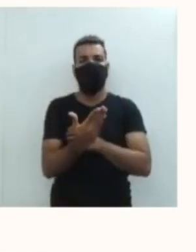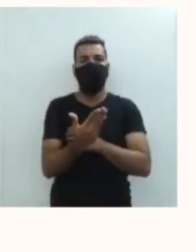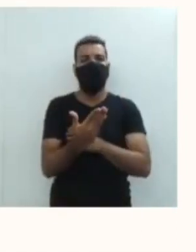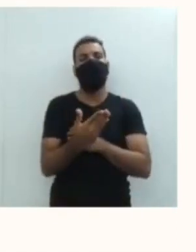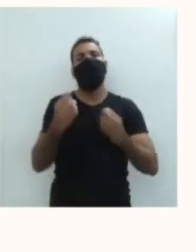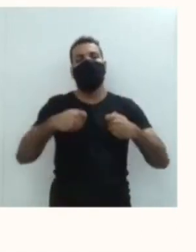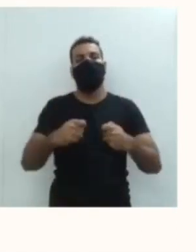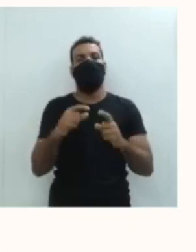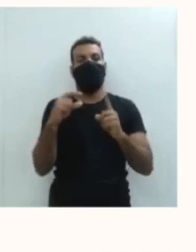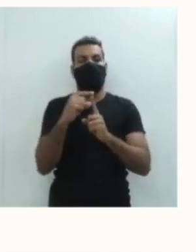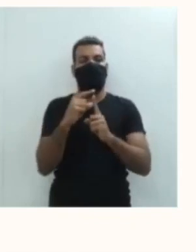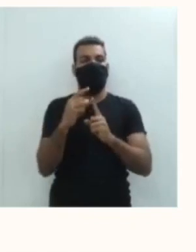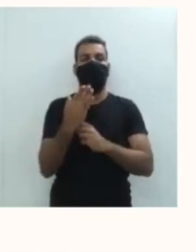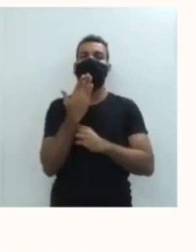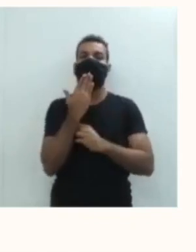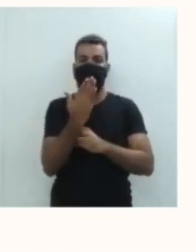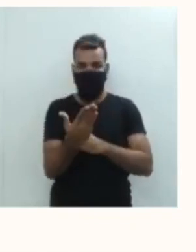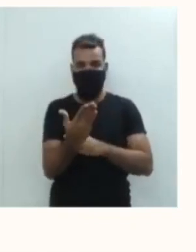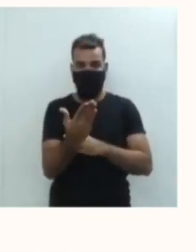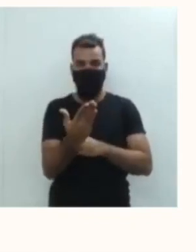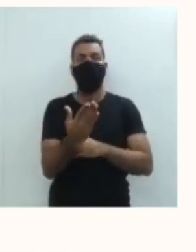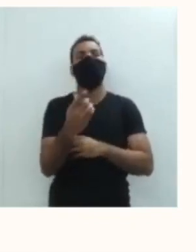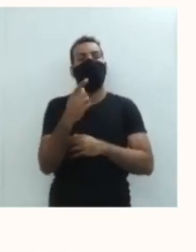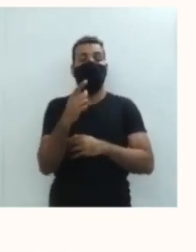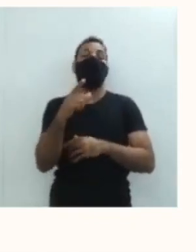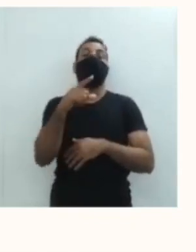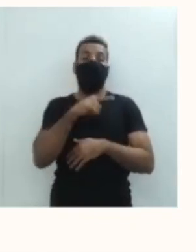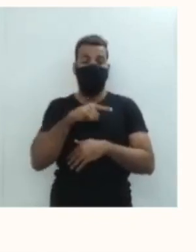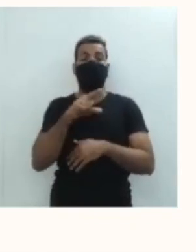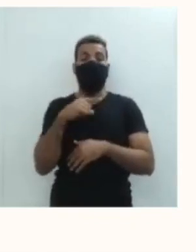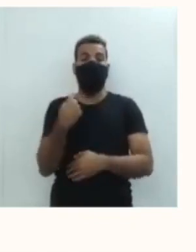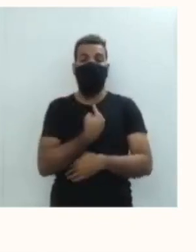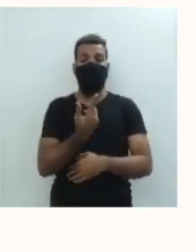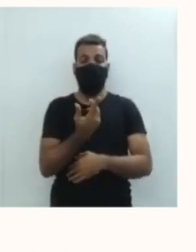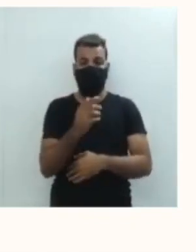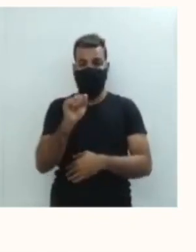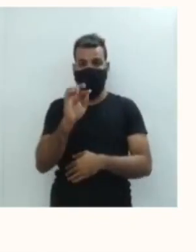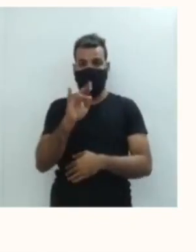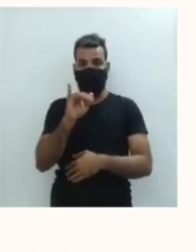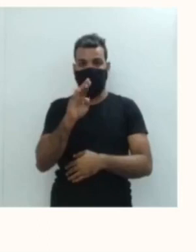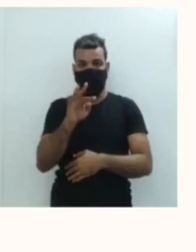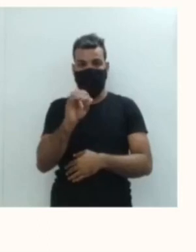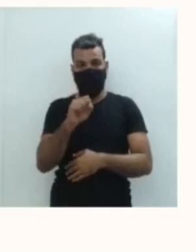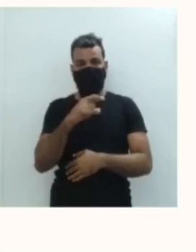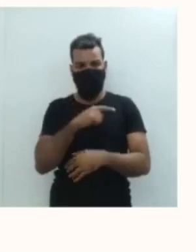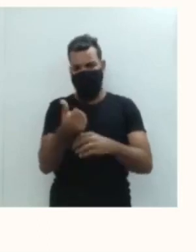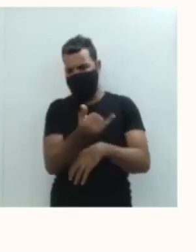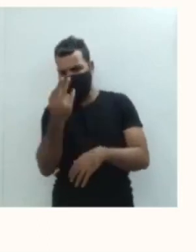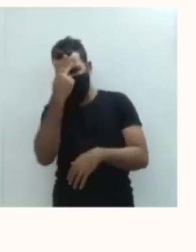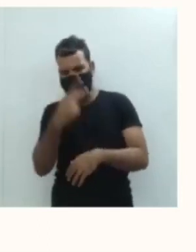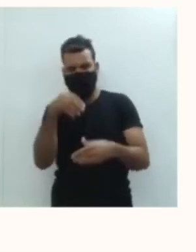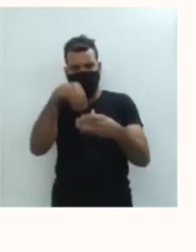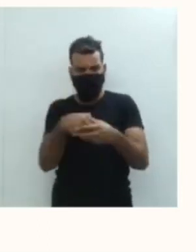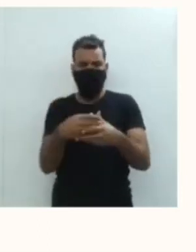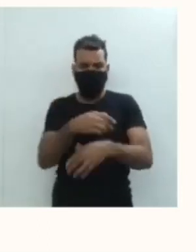tem precisa ter a palavra chave abstract nós vamos ter o nosso atributos nome quantidade de pessoas são vividas e